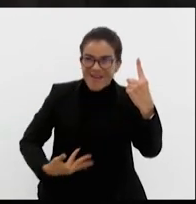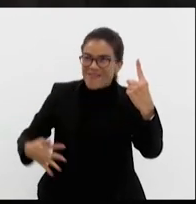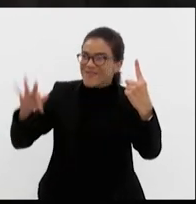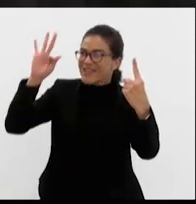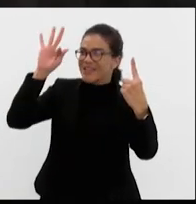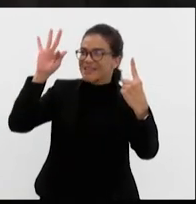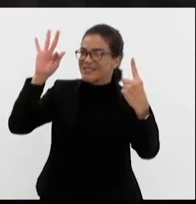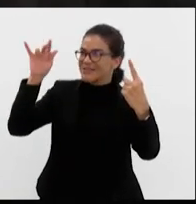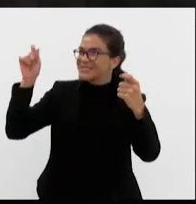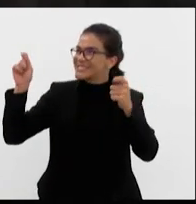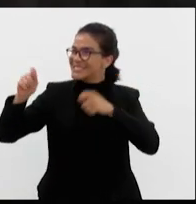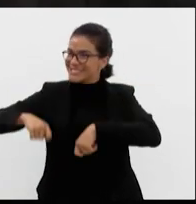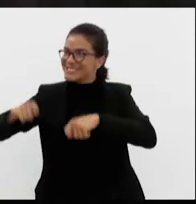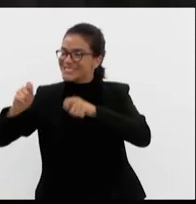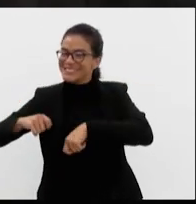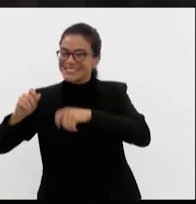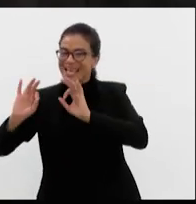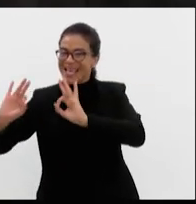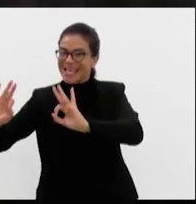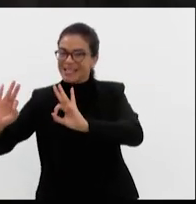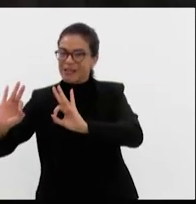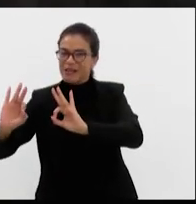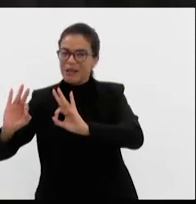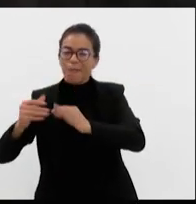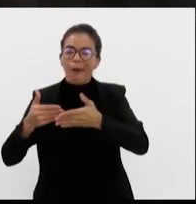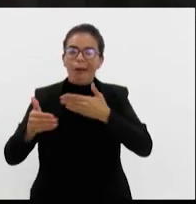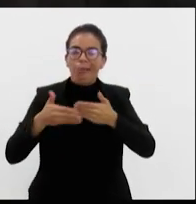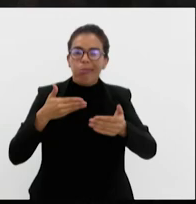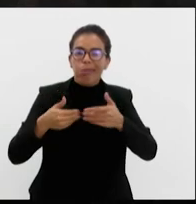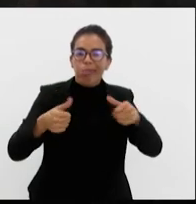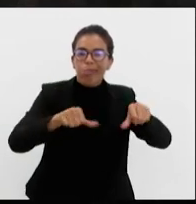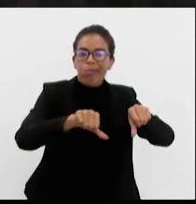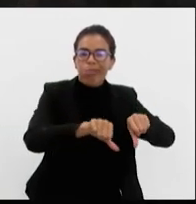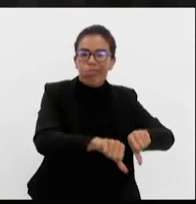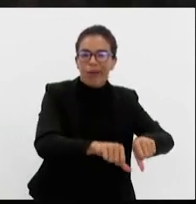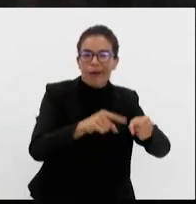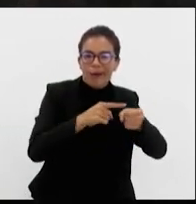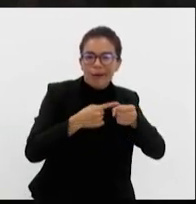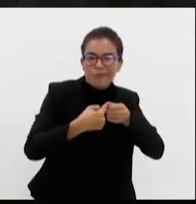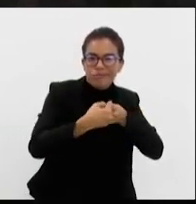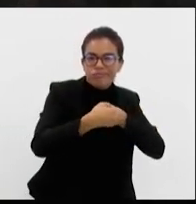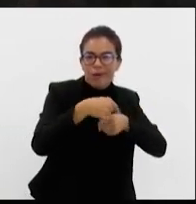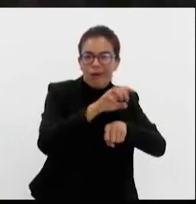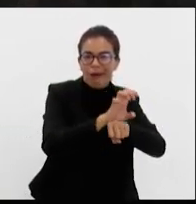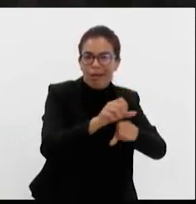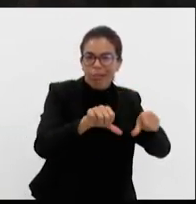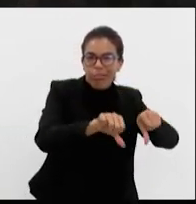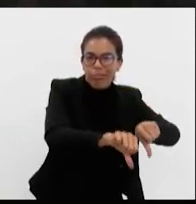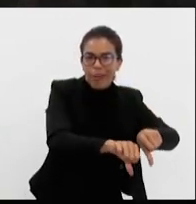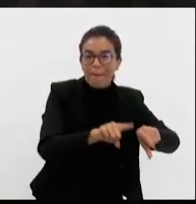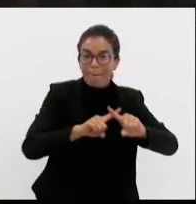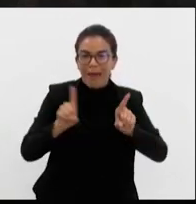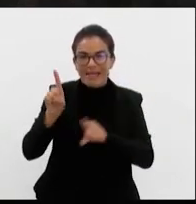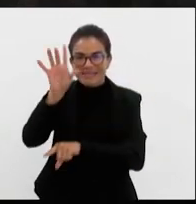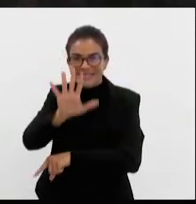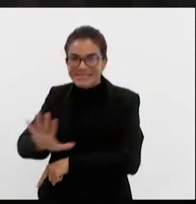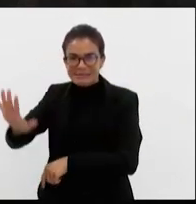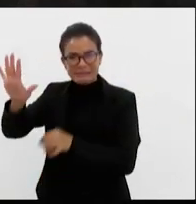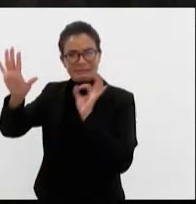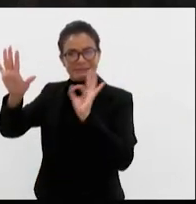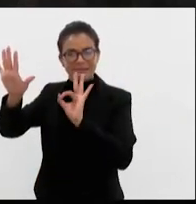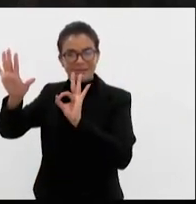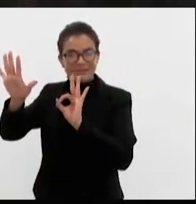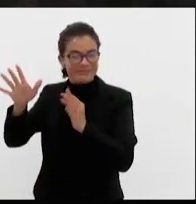dar certo, independente da falência dos estados ou dos municípios. Por isso,